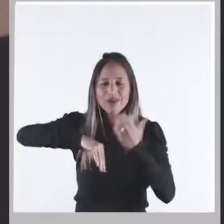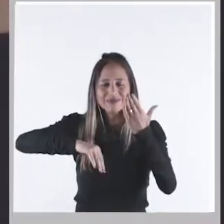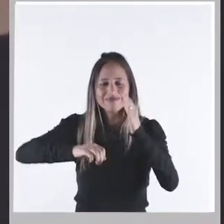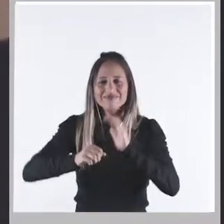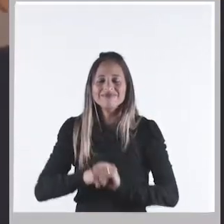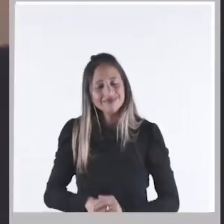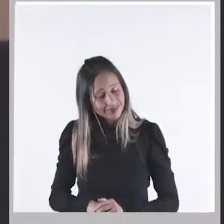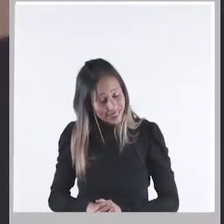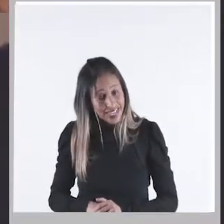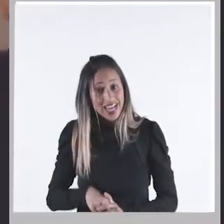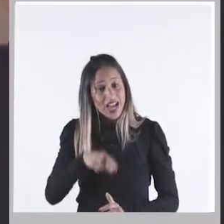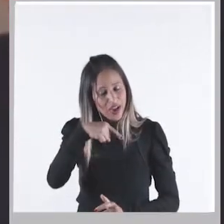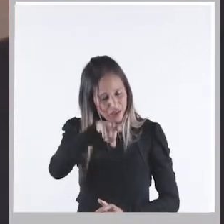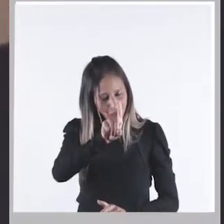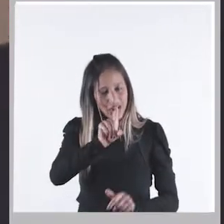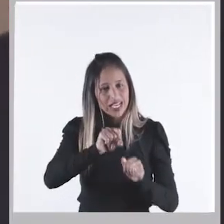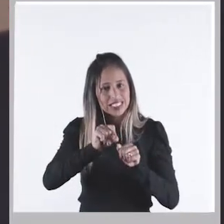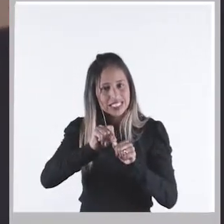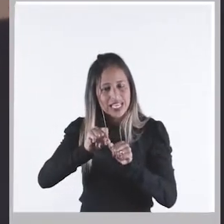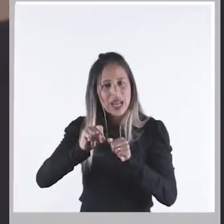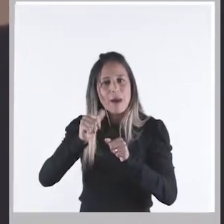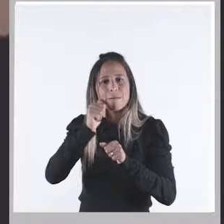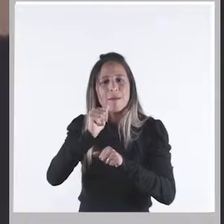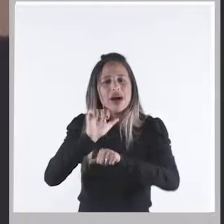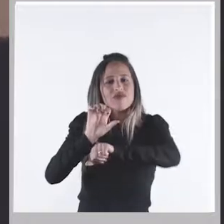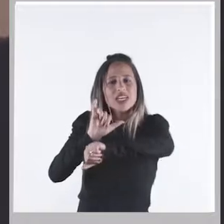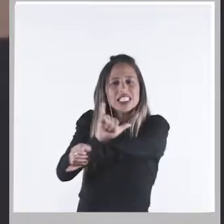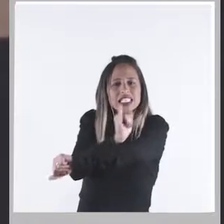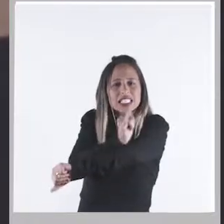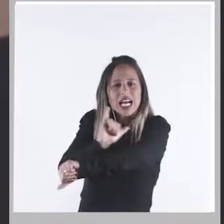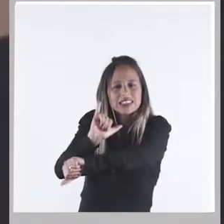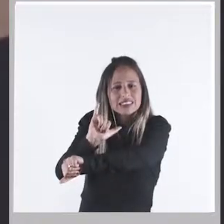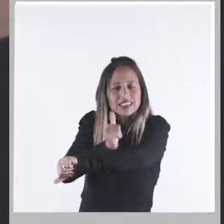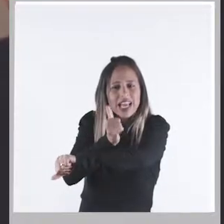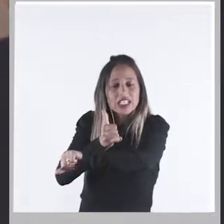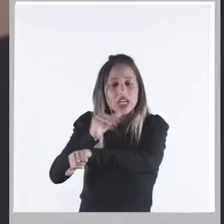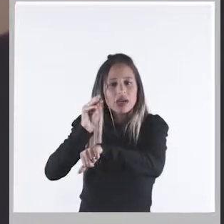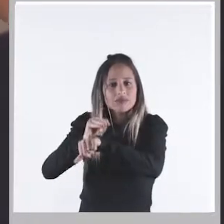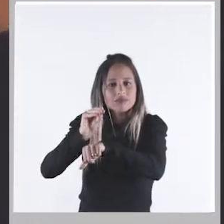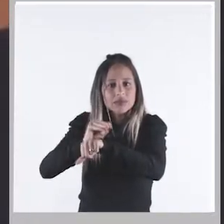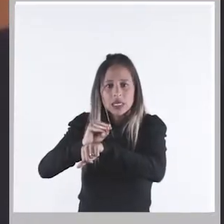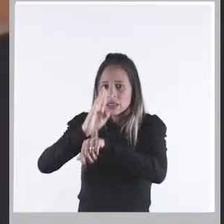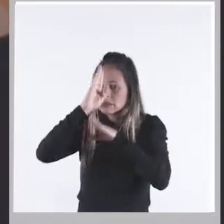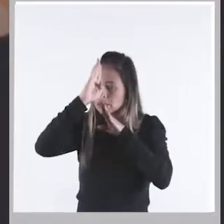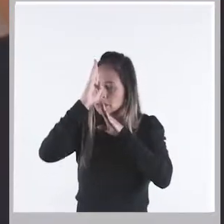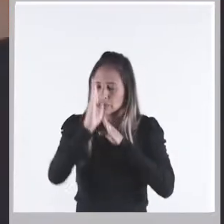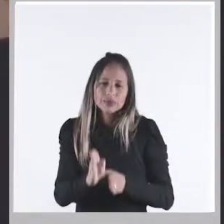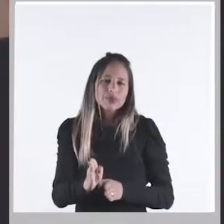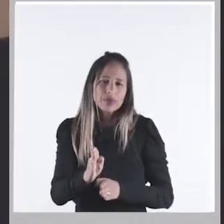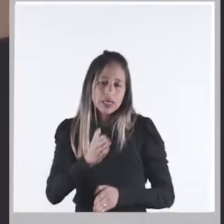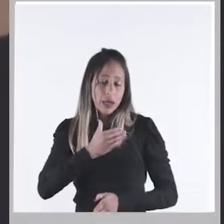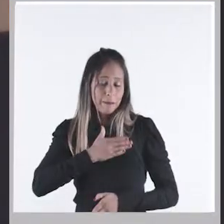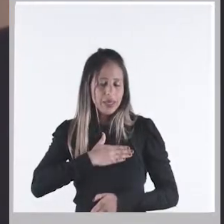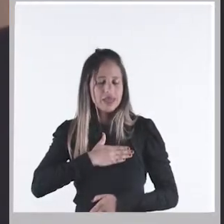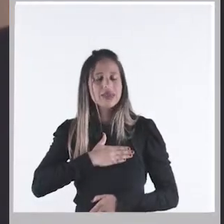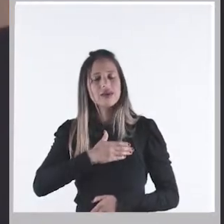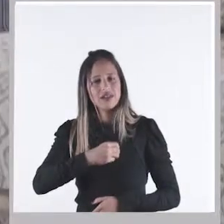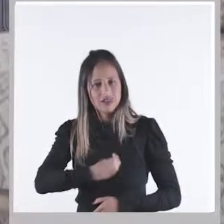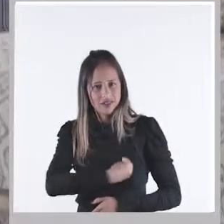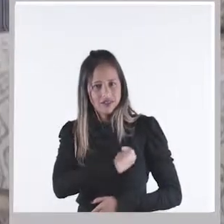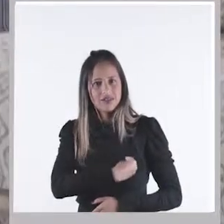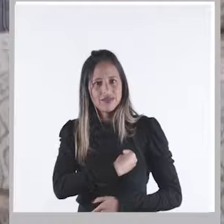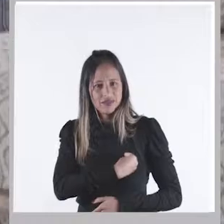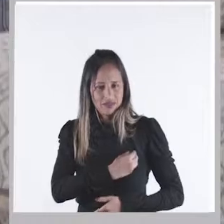foi assim, fazendo essas estratégias que ela nos criou, né? Então, assim, é uma referência importantíssima na minha vida,